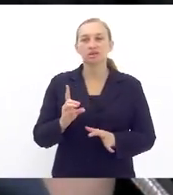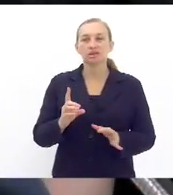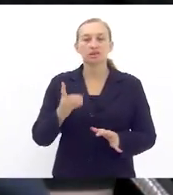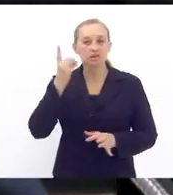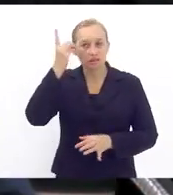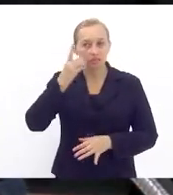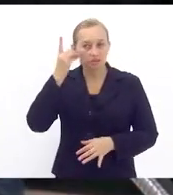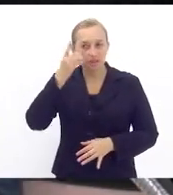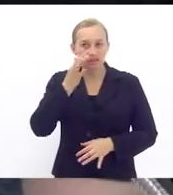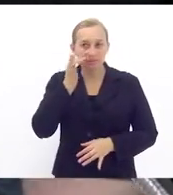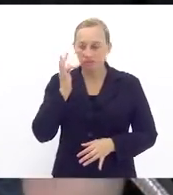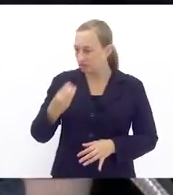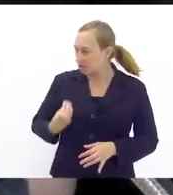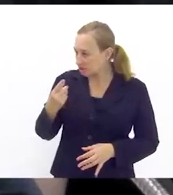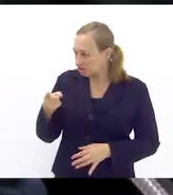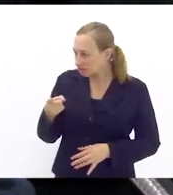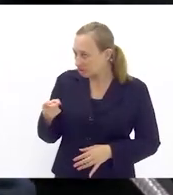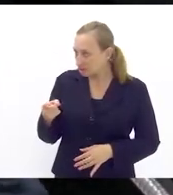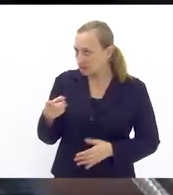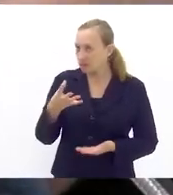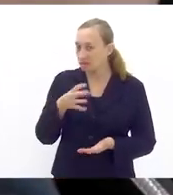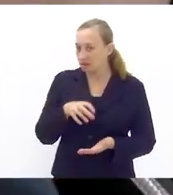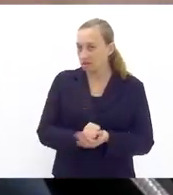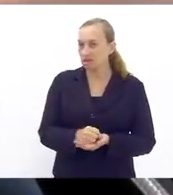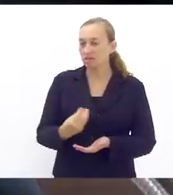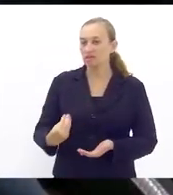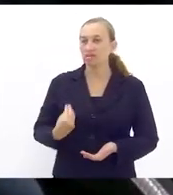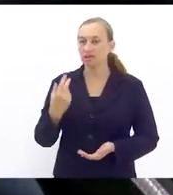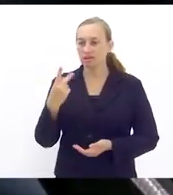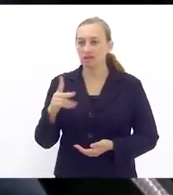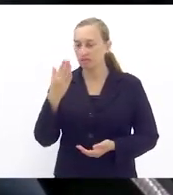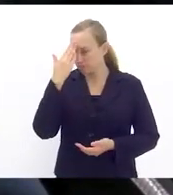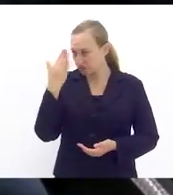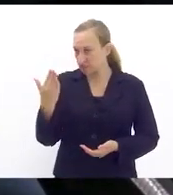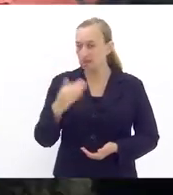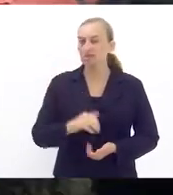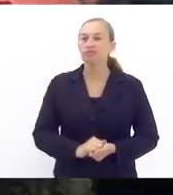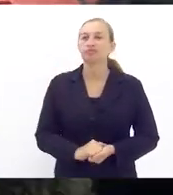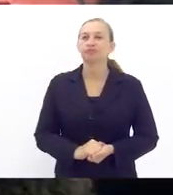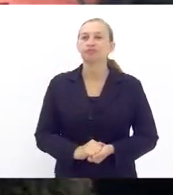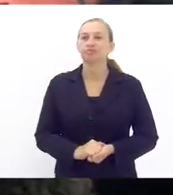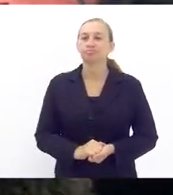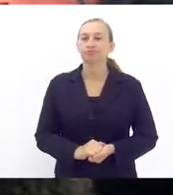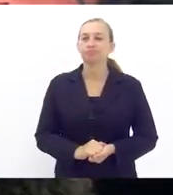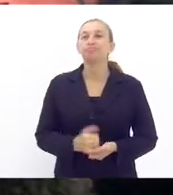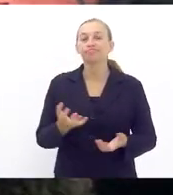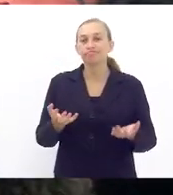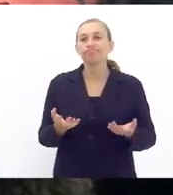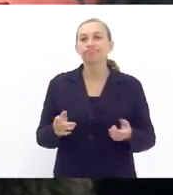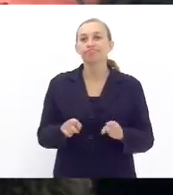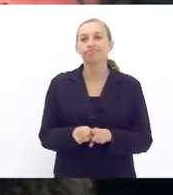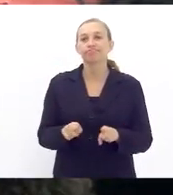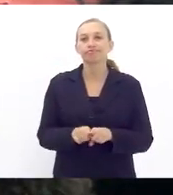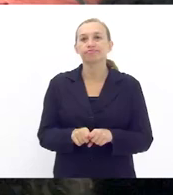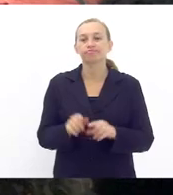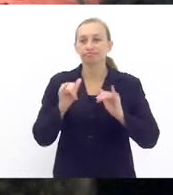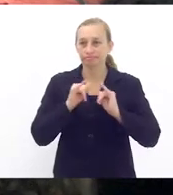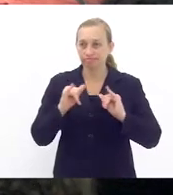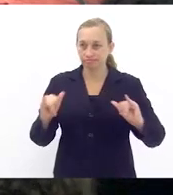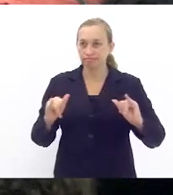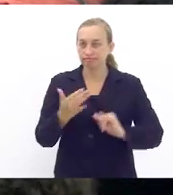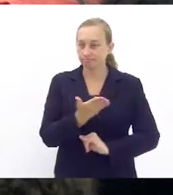serafini tá presente registrar a presença obrigado pela presença Flávio eu queria também passar um informe